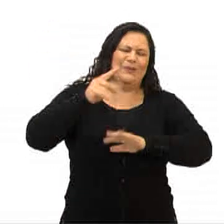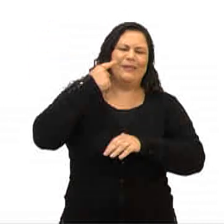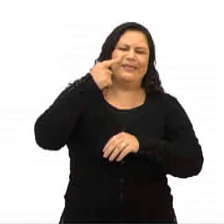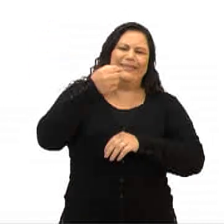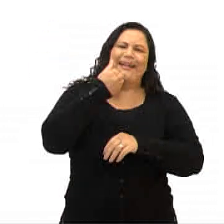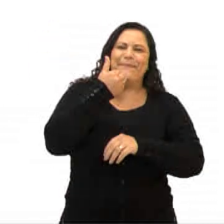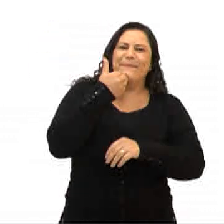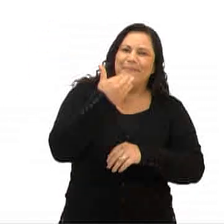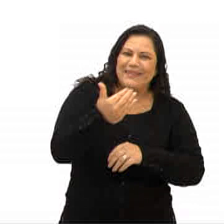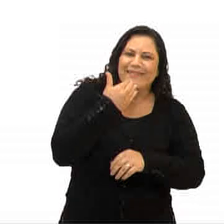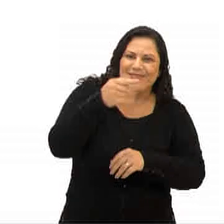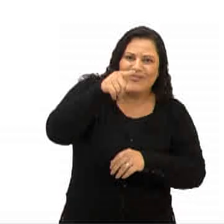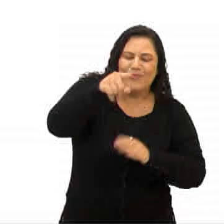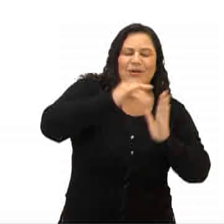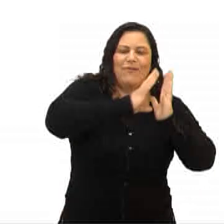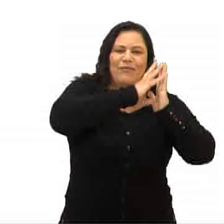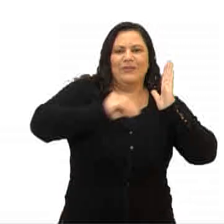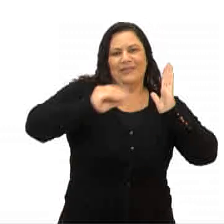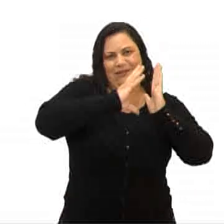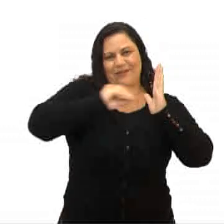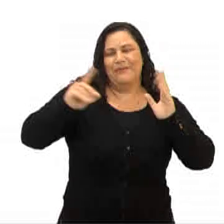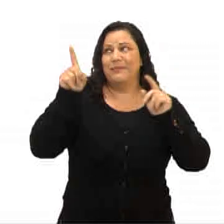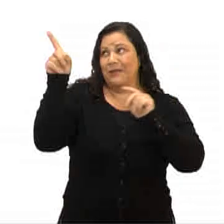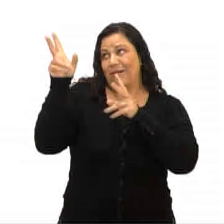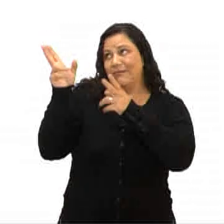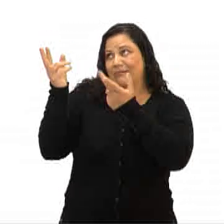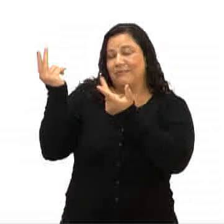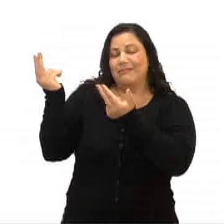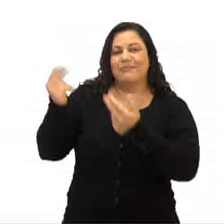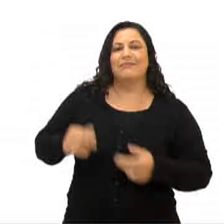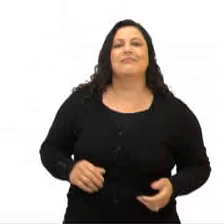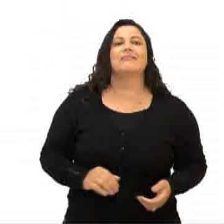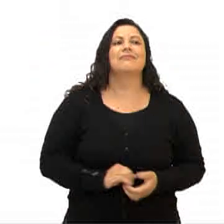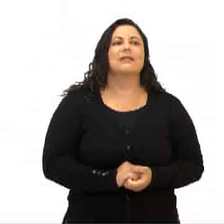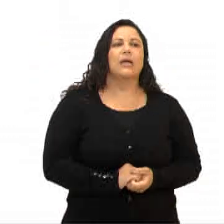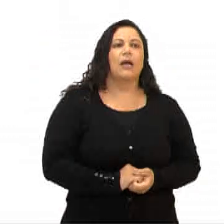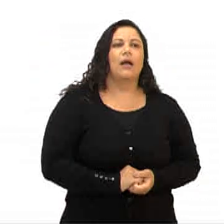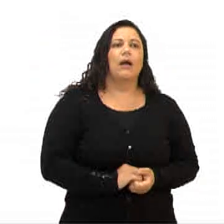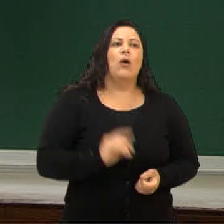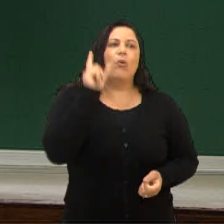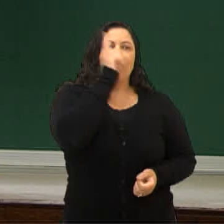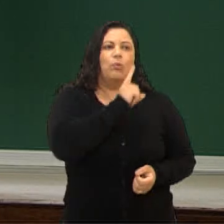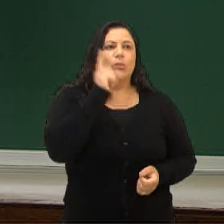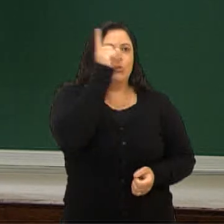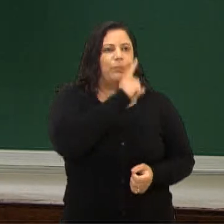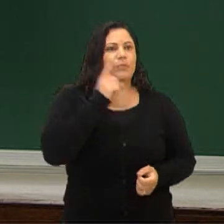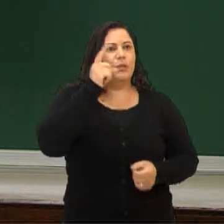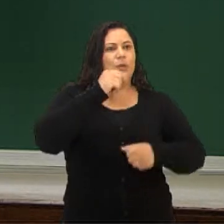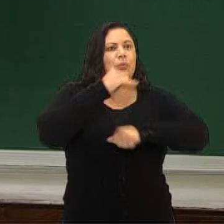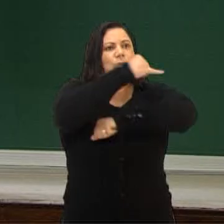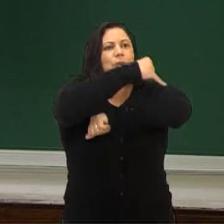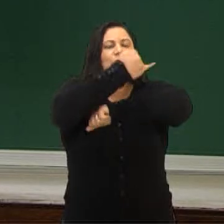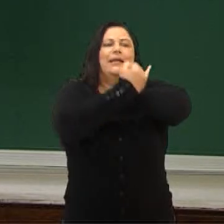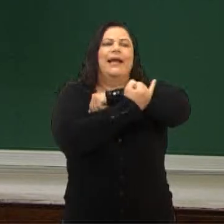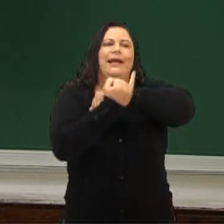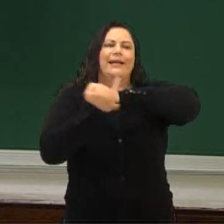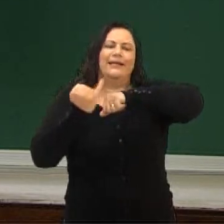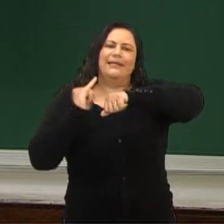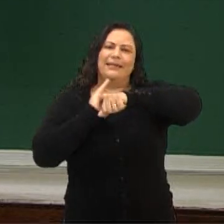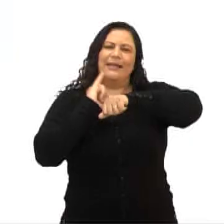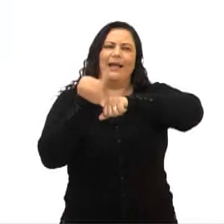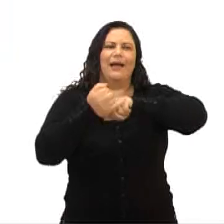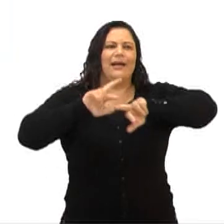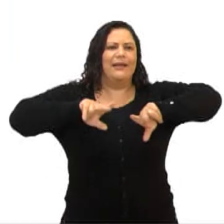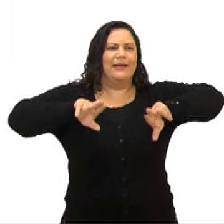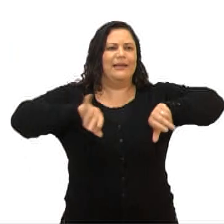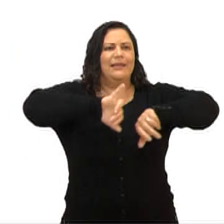isso. Tá? Um Domingo na Ilha Grande, em Jati, né? De 1884, uma tela de 2 metros por 3 metros e pouquinho. E se você for ver